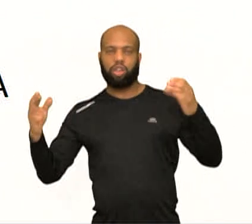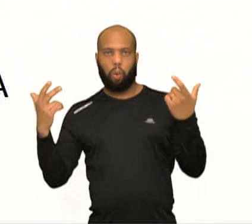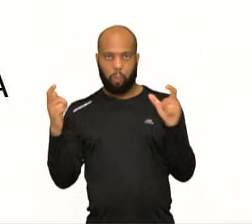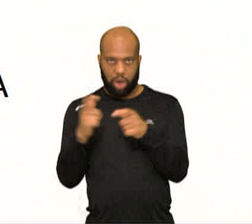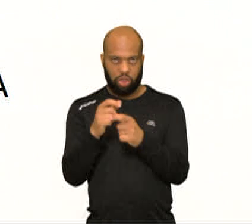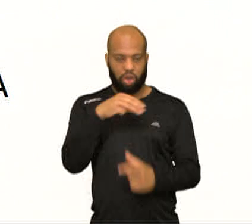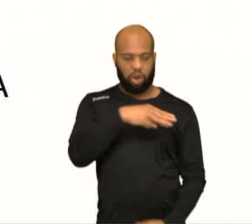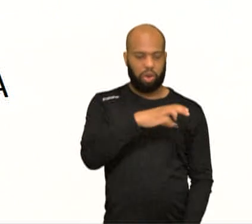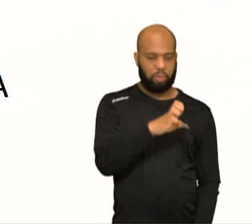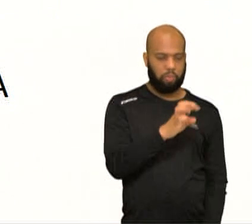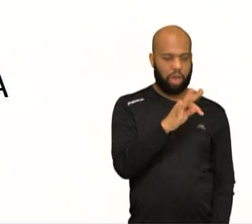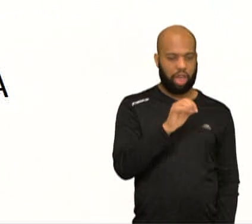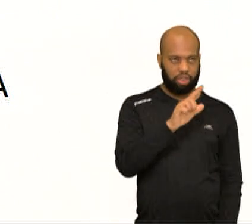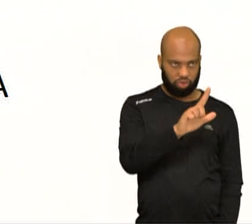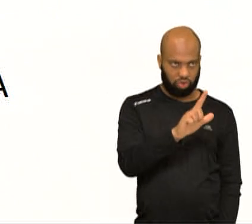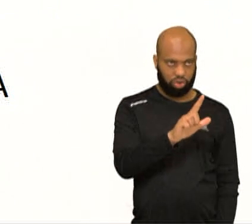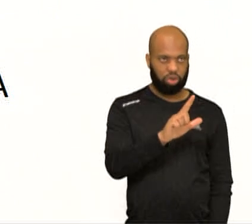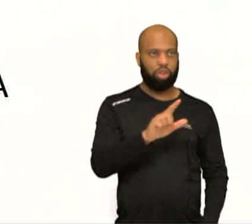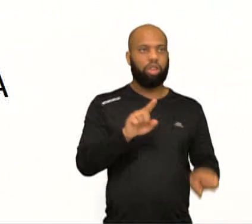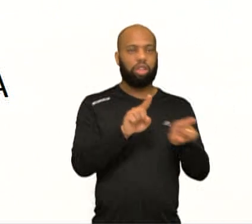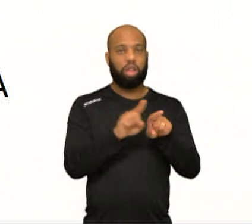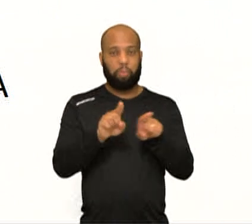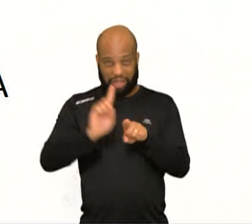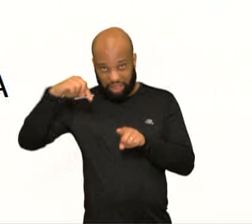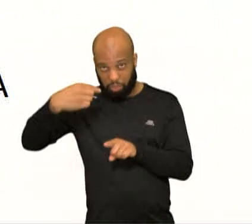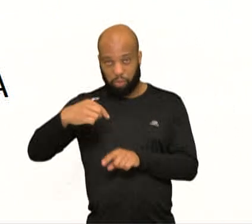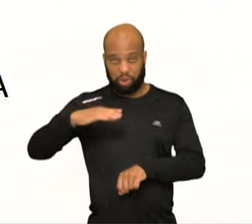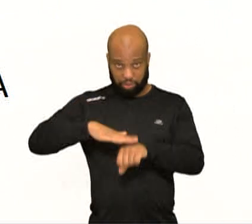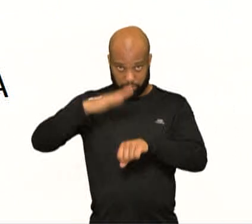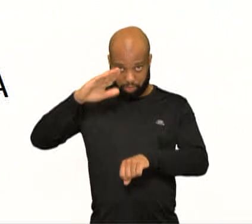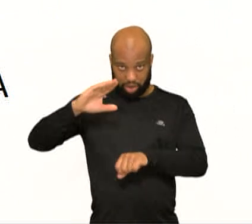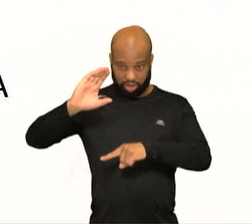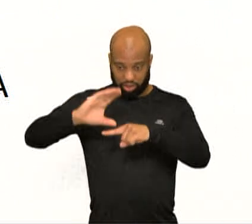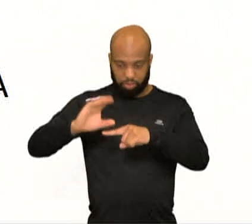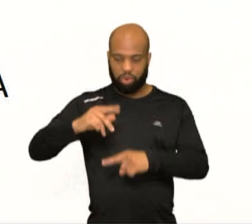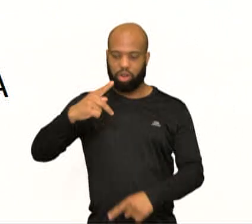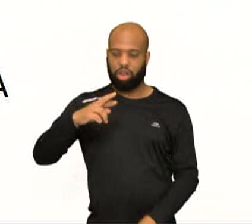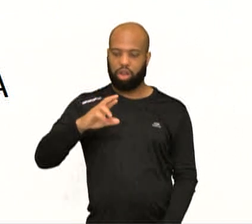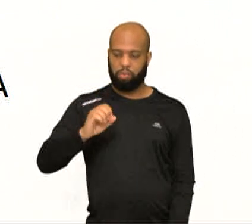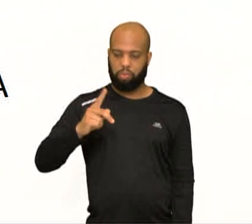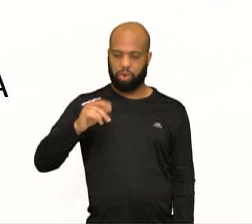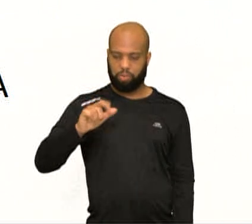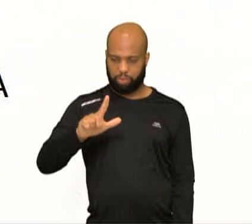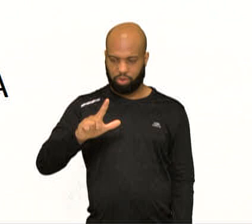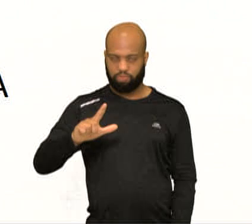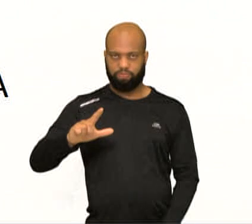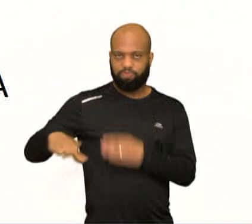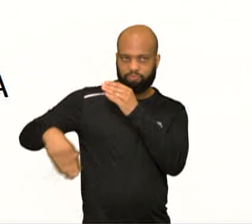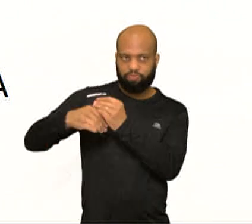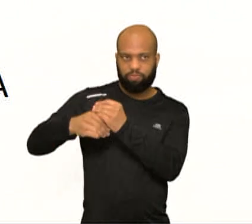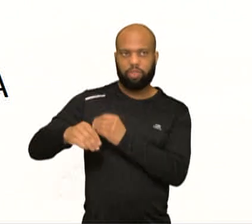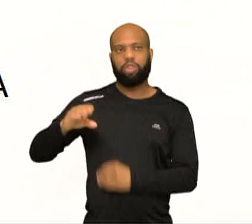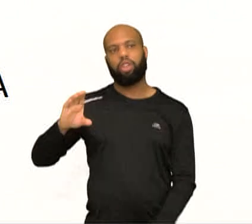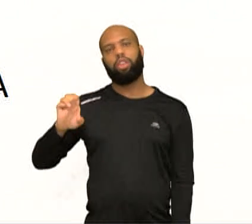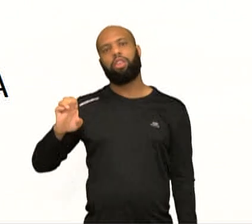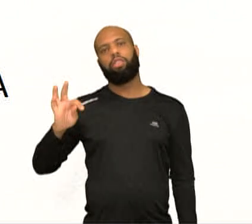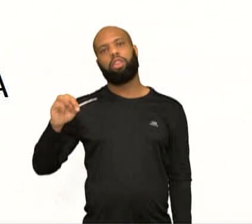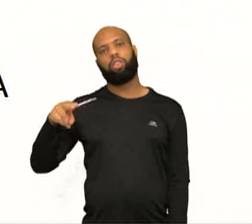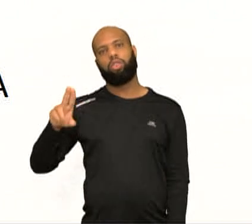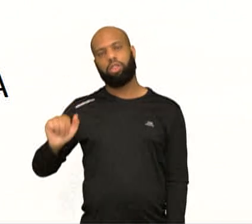carbono, metil, o radical de maior carbono, propil, cetona. Ou cetona